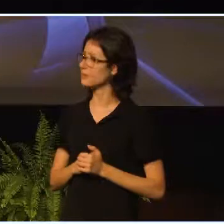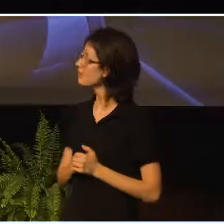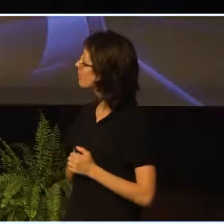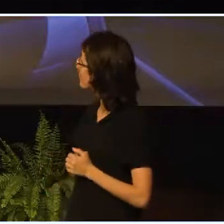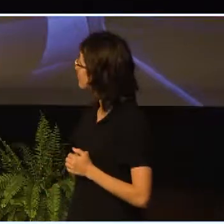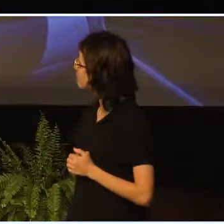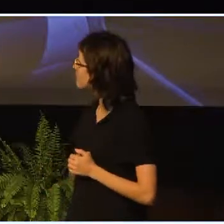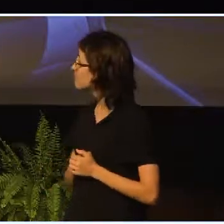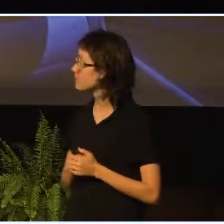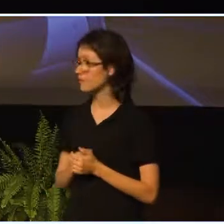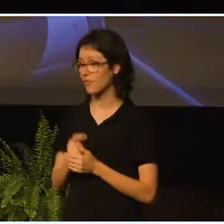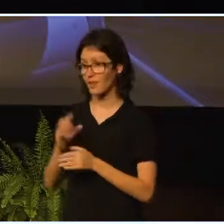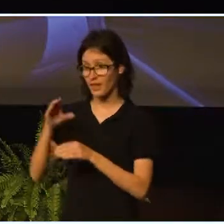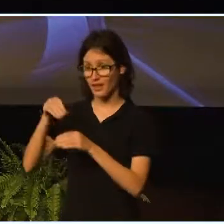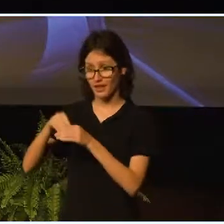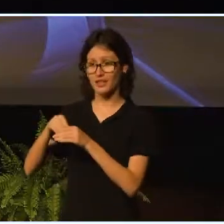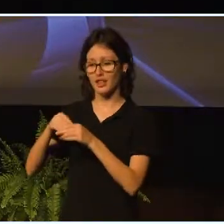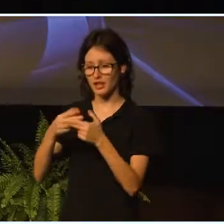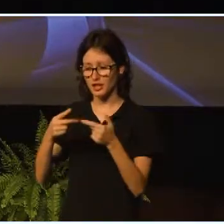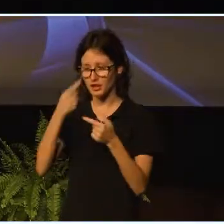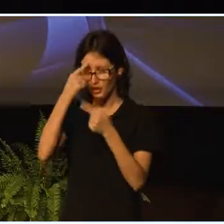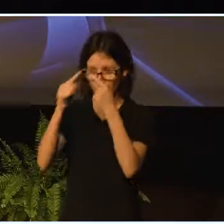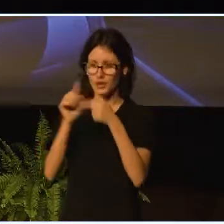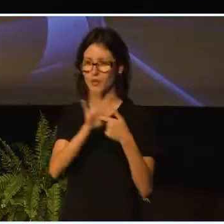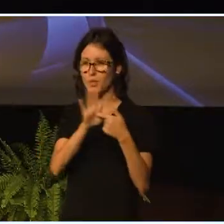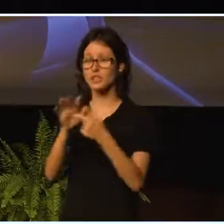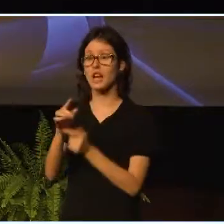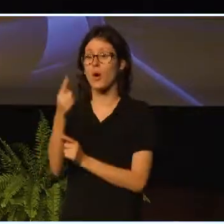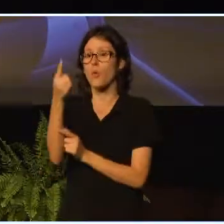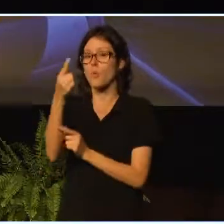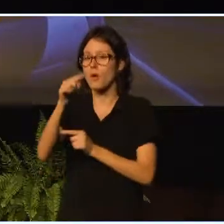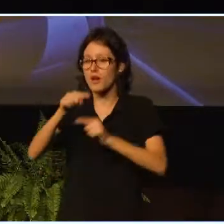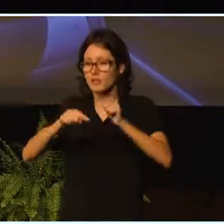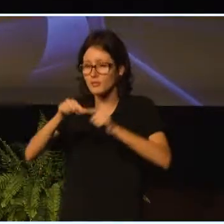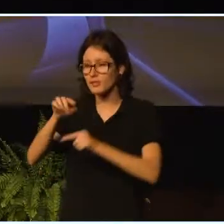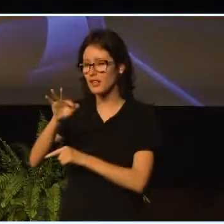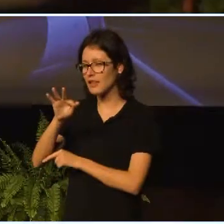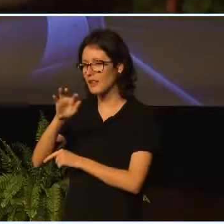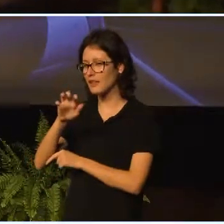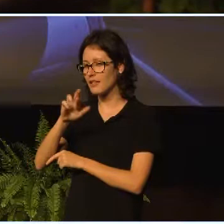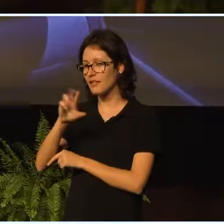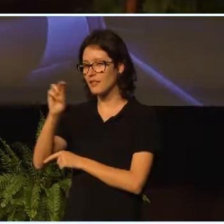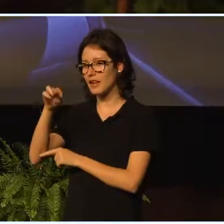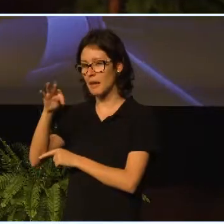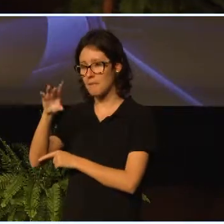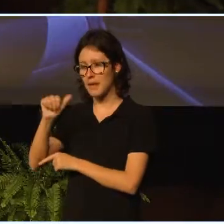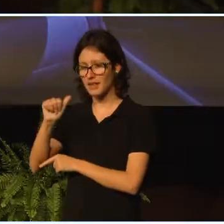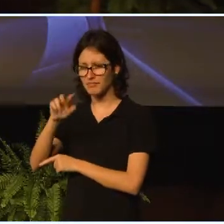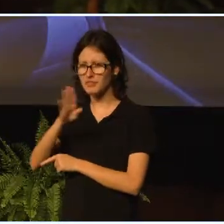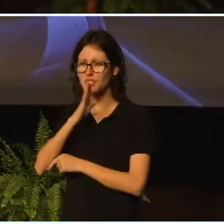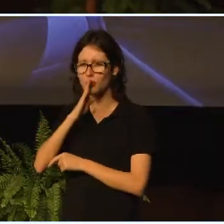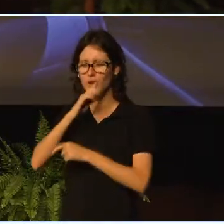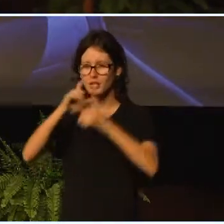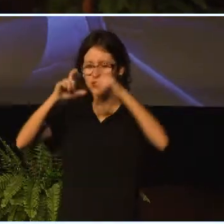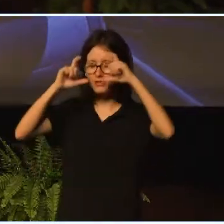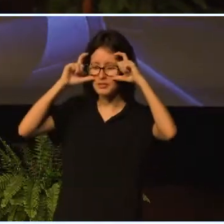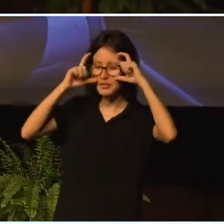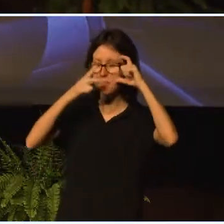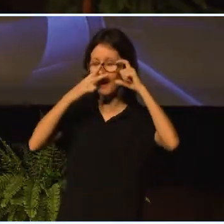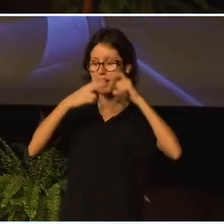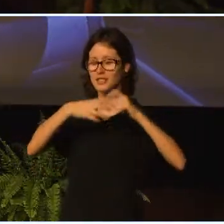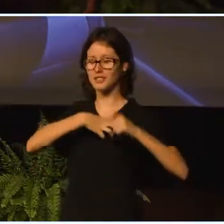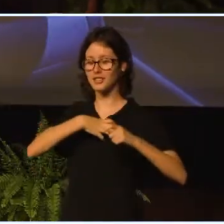E aqui, dentro dessas inovações, eu vou mostrar uma das ferramentas. Por exemplo, a realidade virtual. Todo mundo já passou por essa